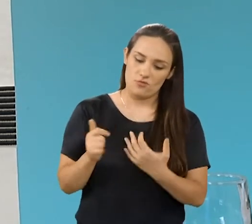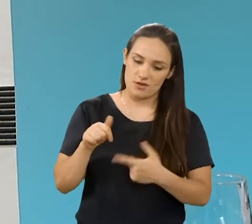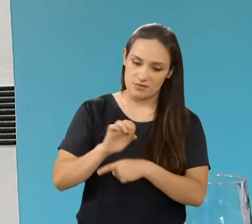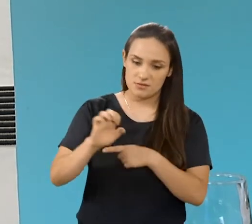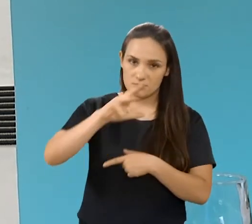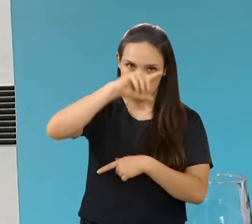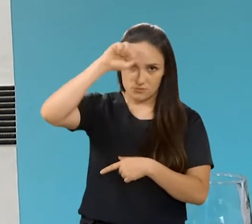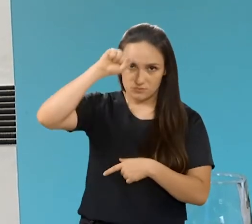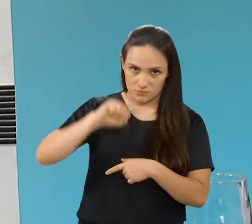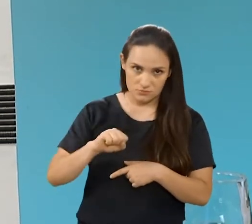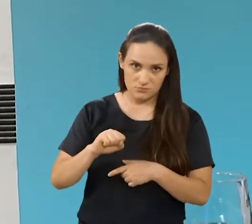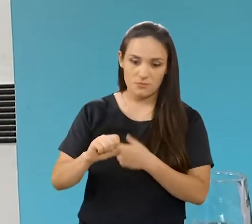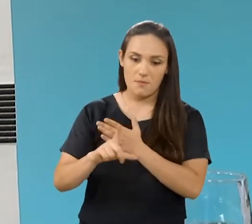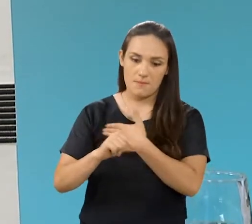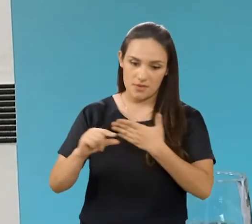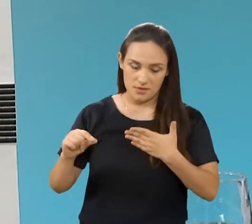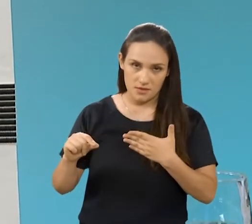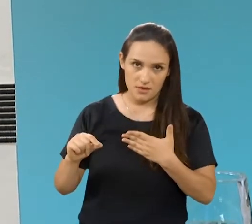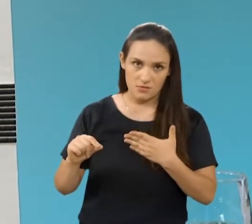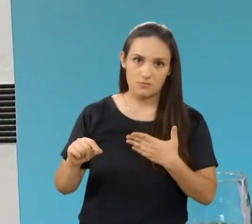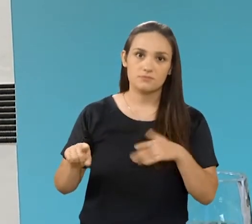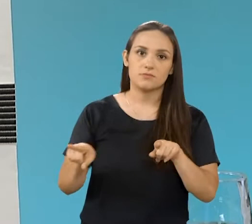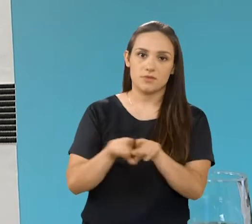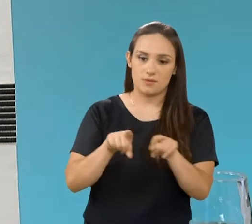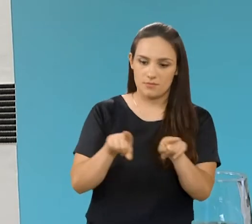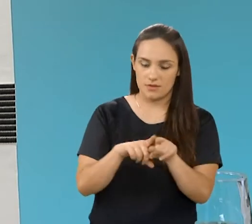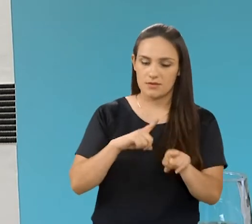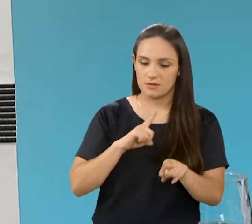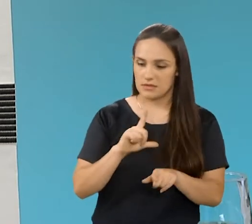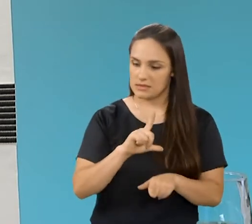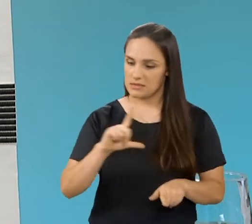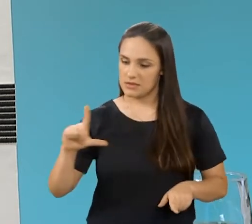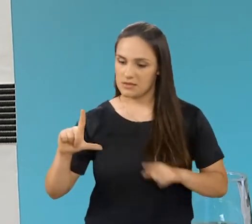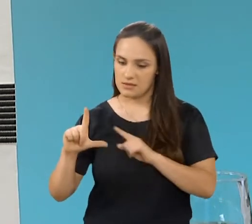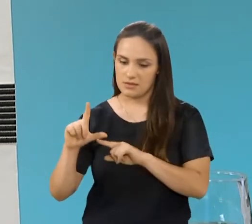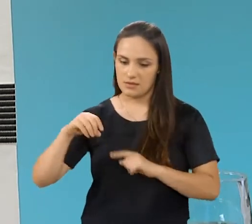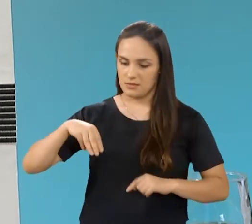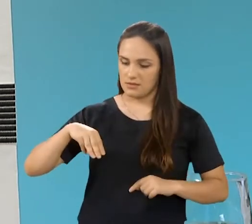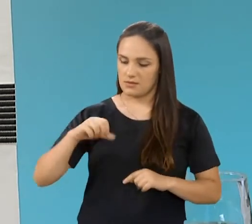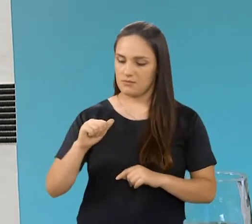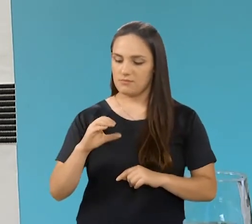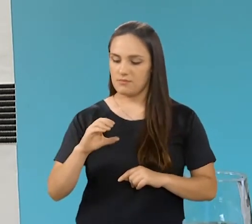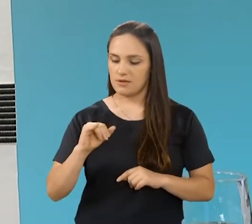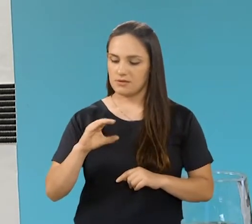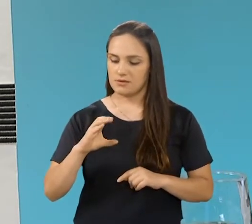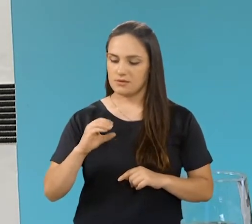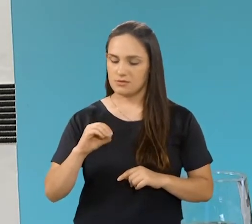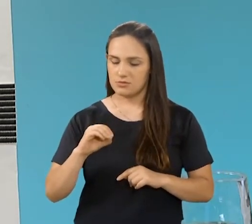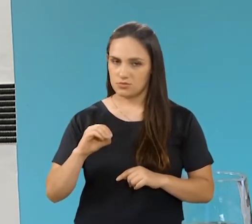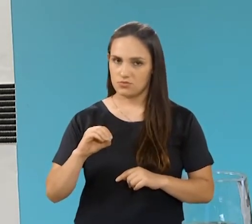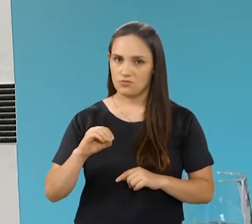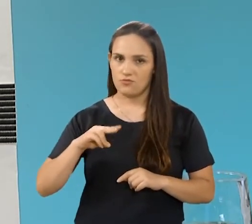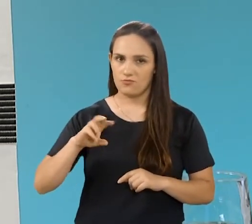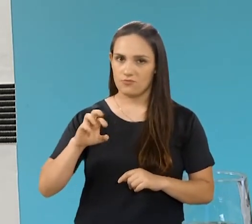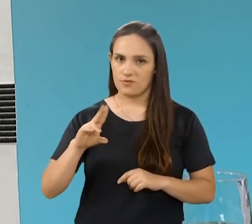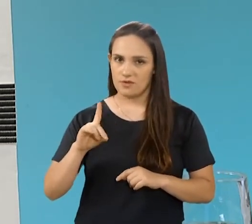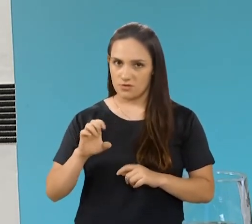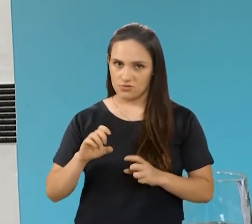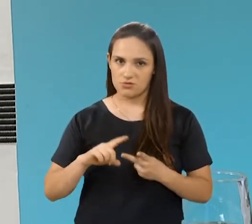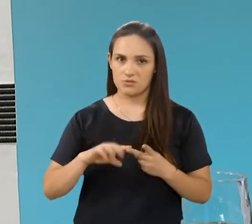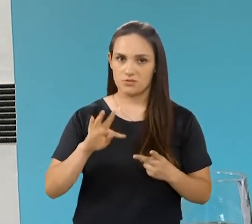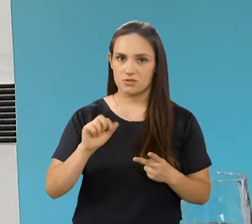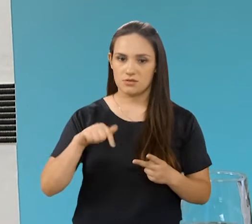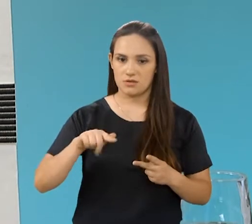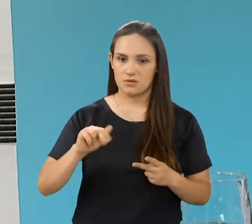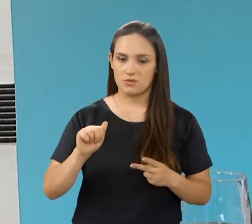bioma Pantanal, nós temos fogo na costa leste, no Maciço Verde, nós temos nas nascentes do Taquari, nós temos na divisa com o